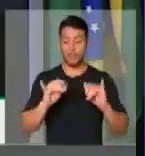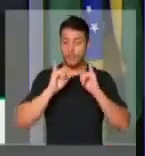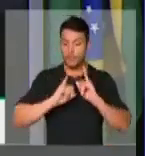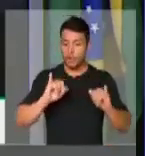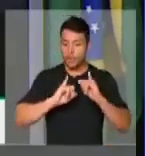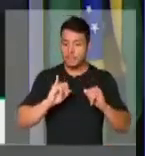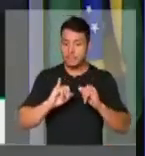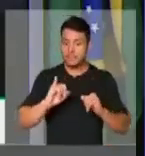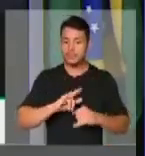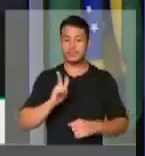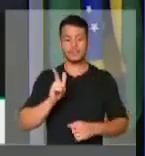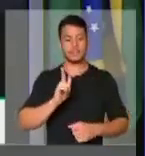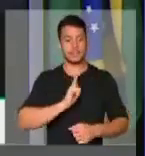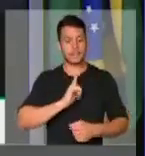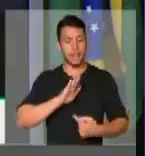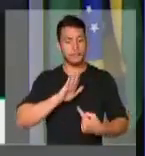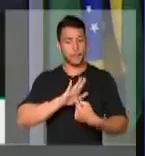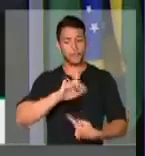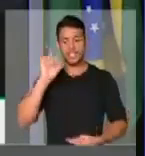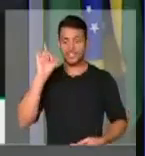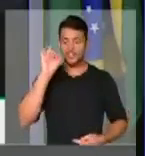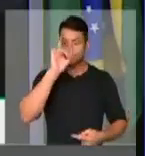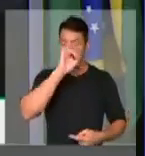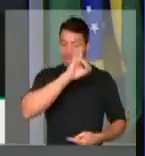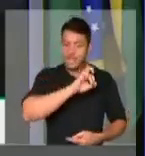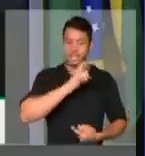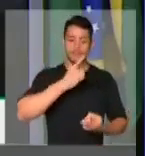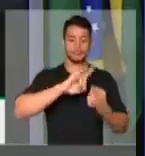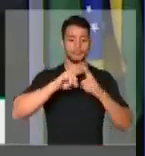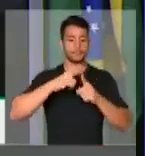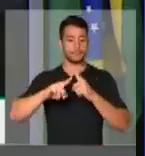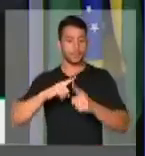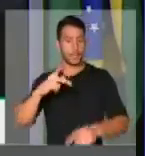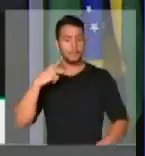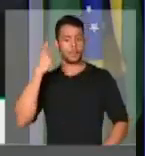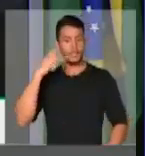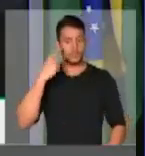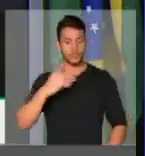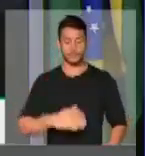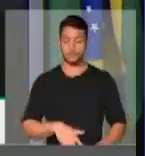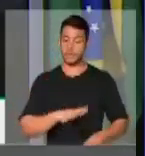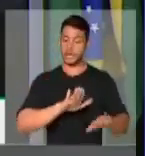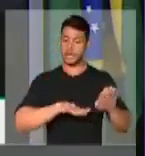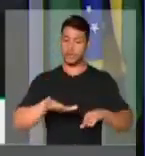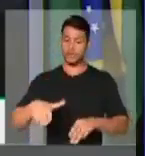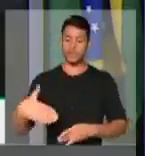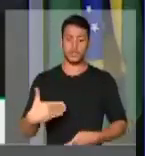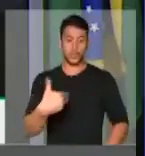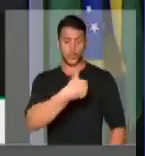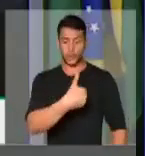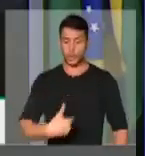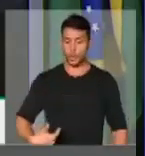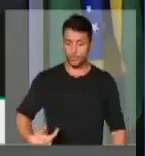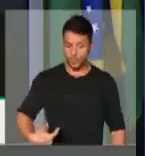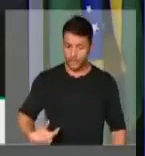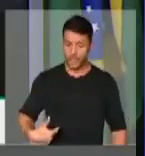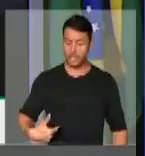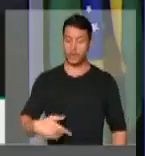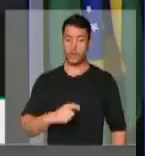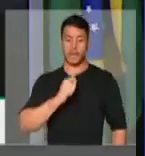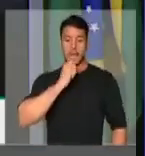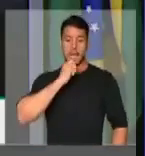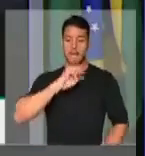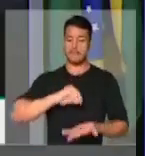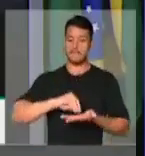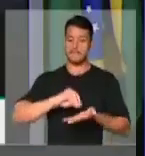de articulação política do governo. Talvez ainda não tenha passado pela cabeça do governo que a aprovação da reforma da Previdência